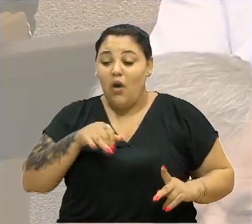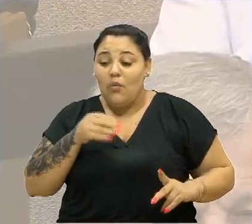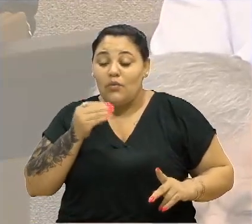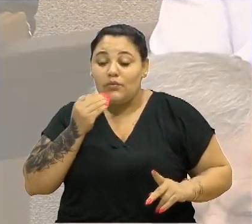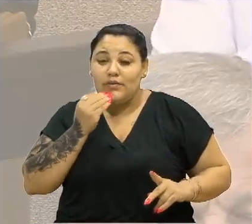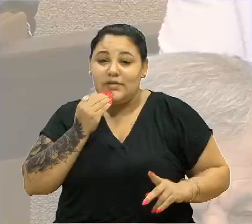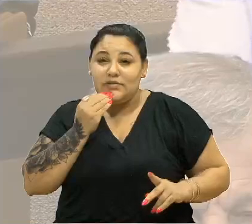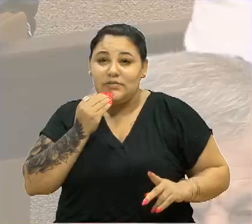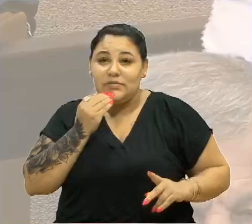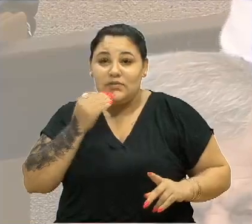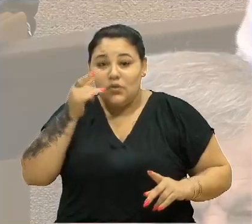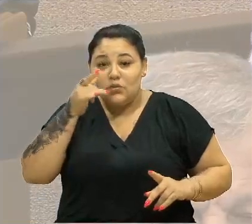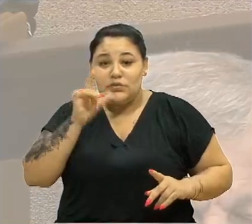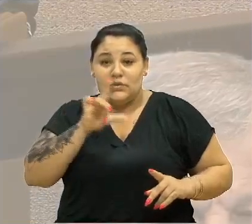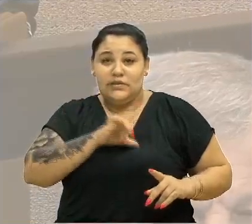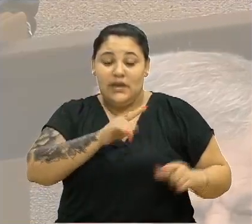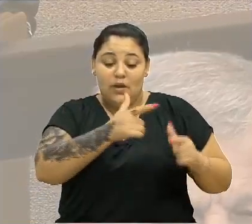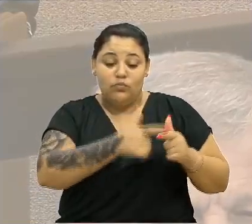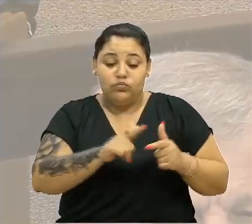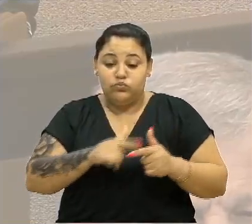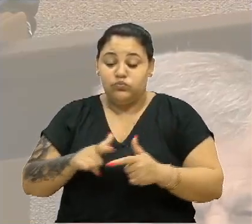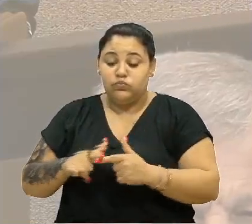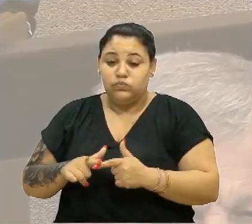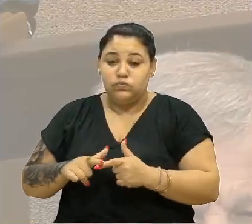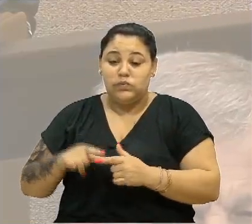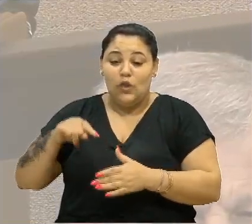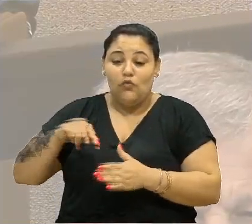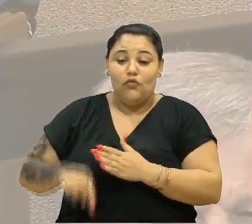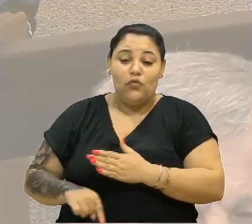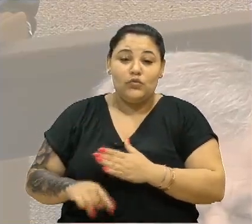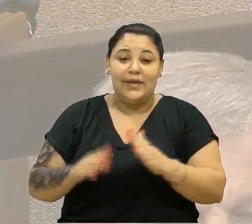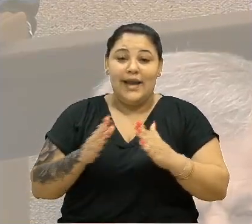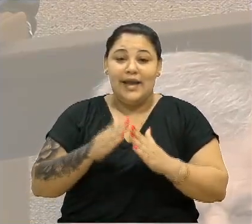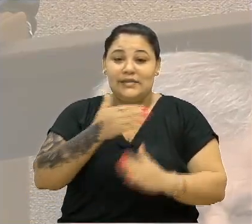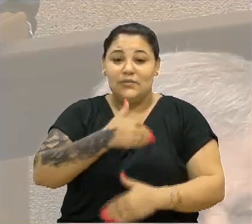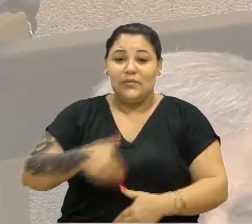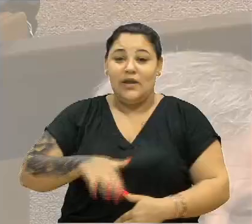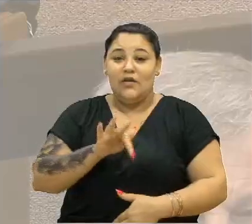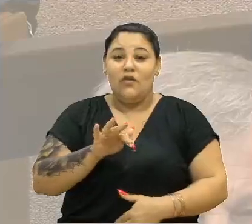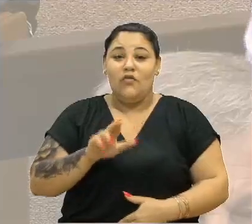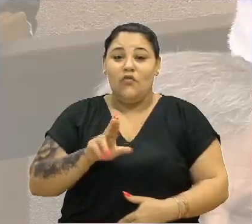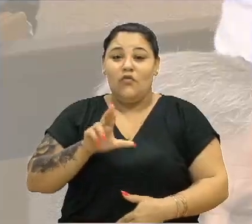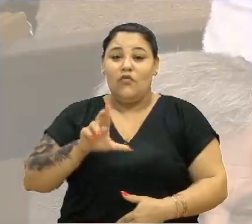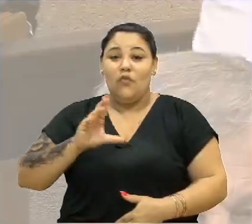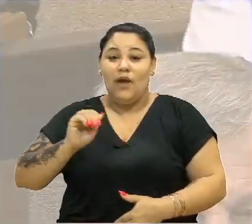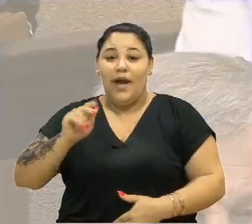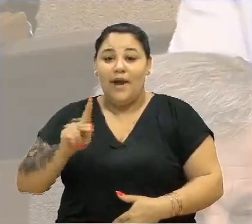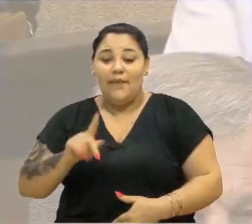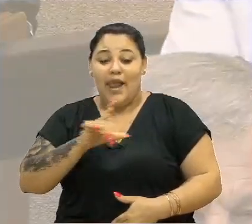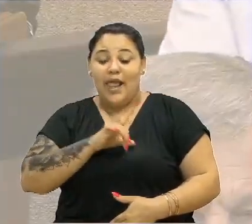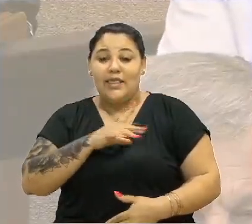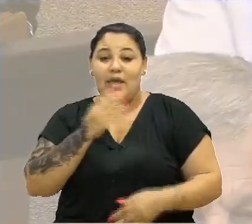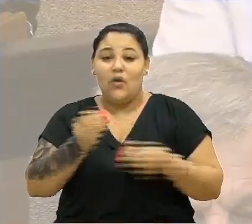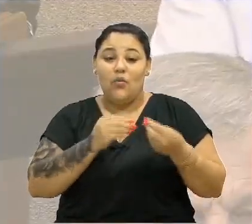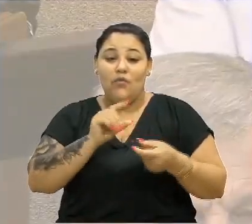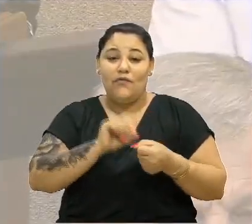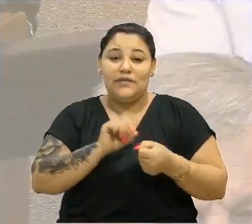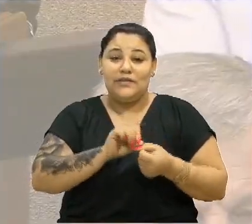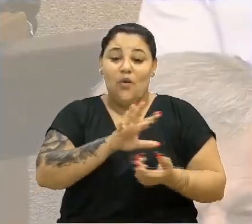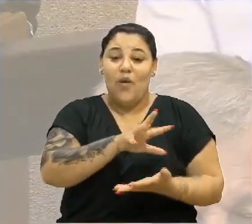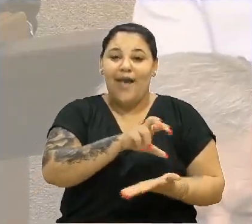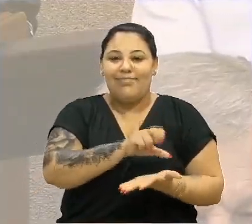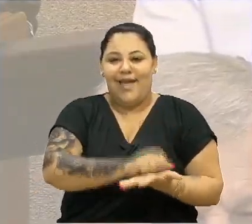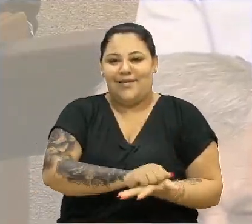de ter o financiamento pelo Fundo da Casa Popular, o FUNCAP, ela tem a condição de se cadastrar,